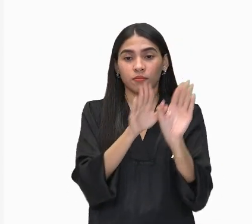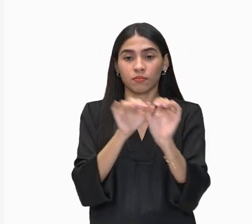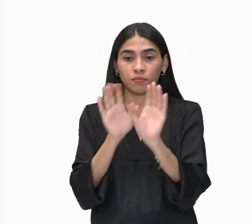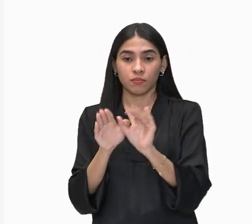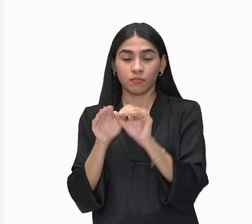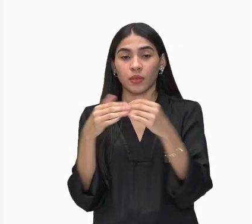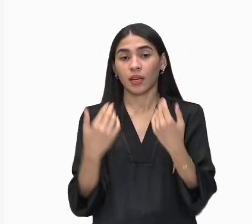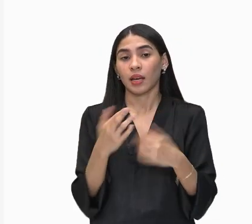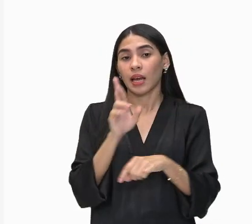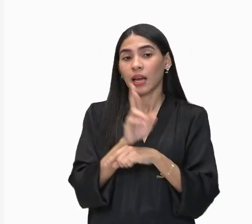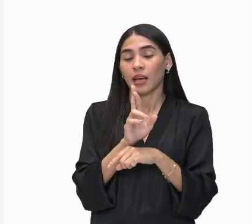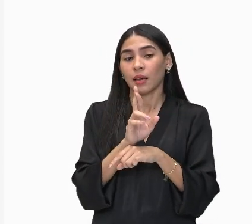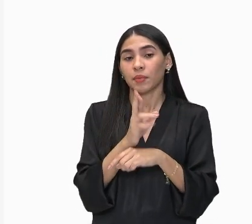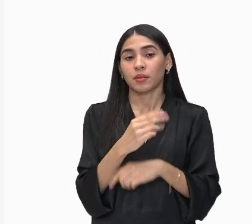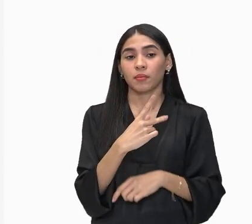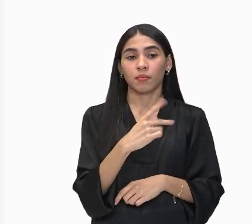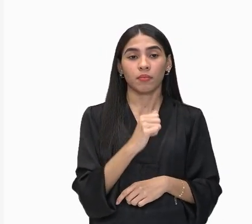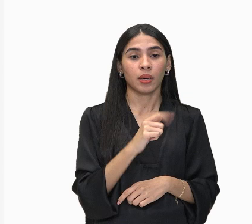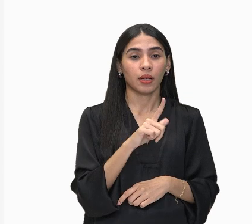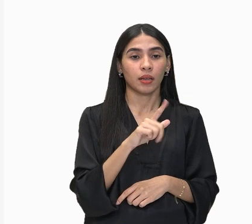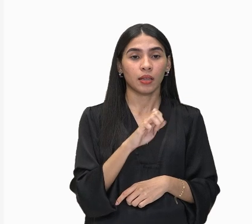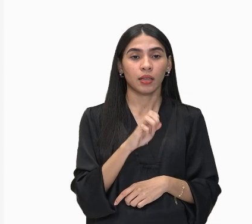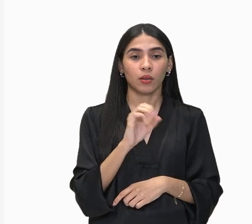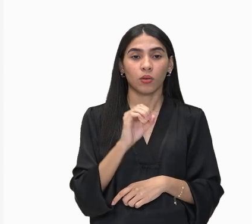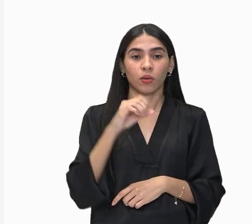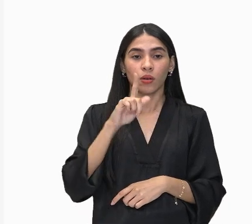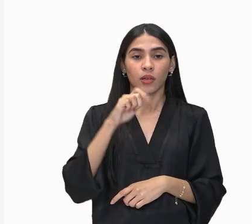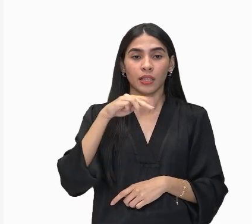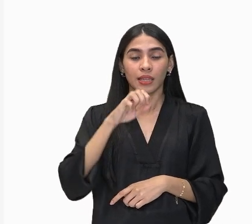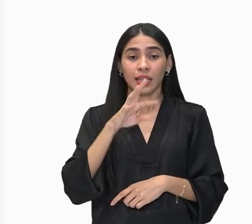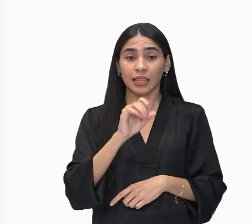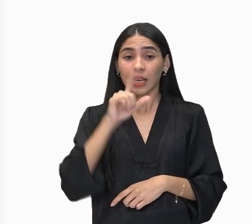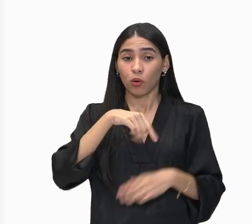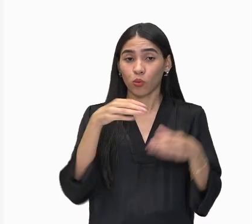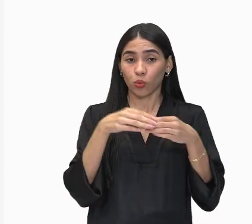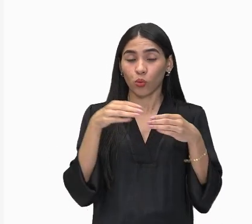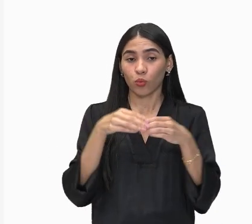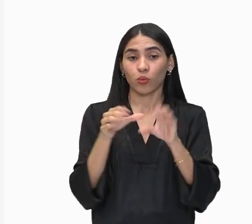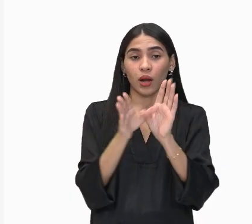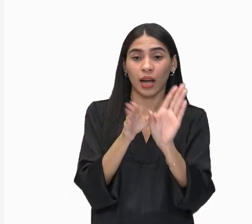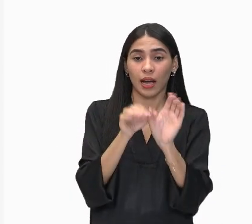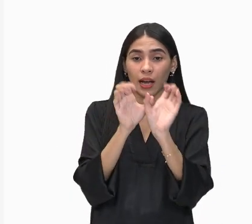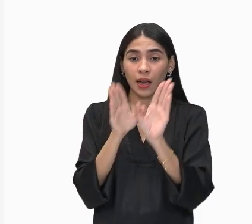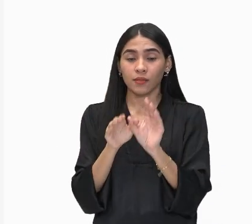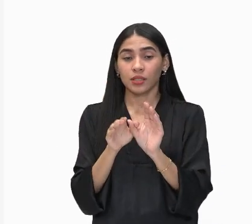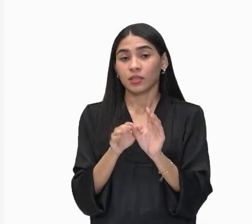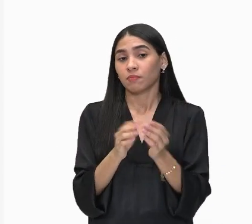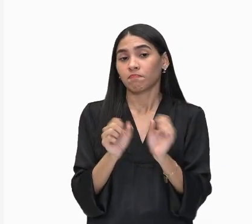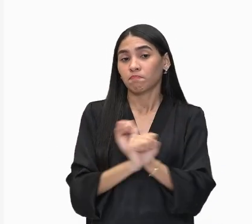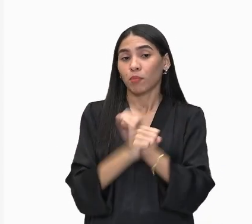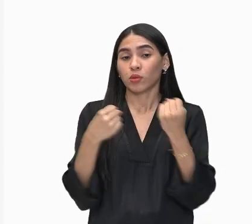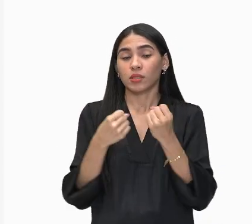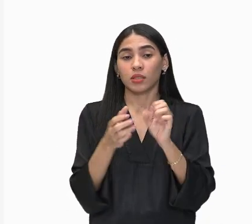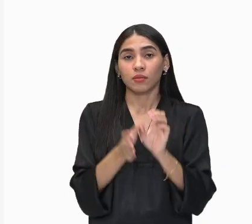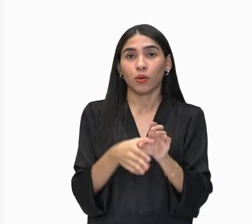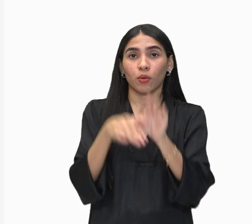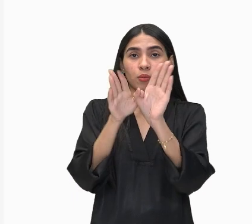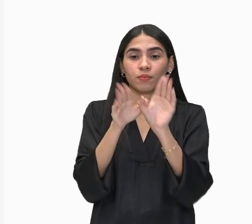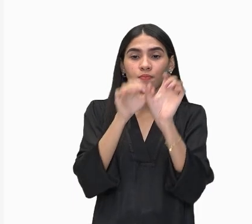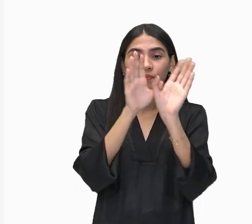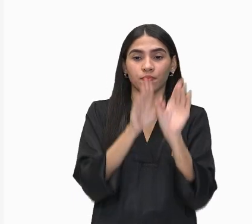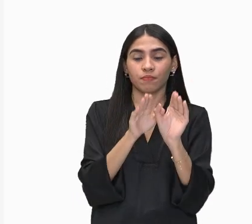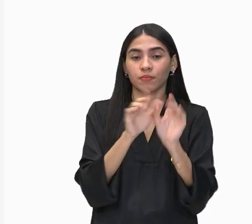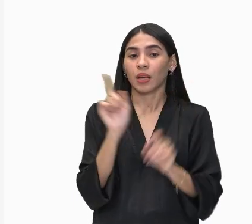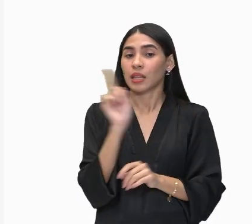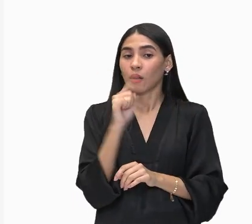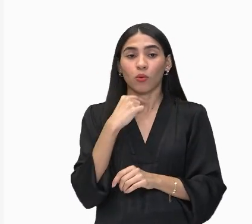das paleognatas são aves que não voam. Por isso, eles possuem uma característica